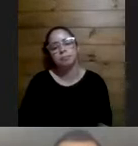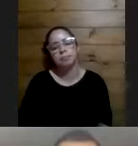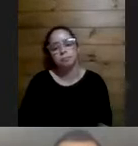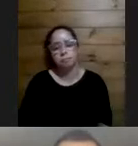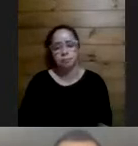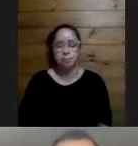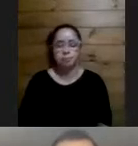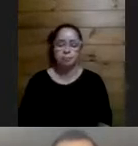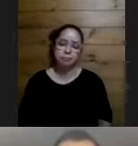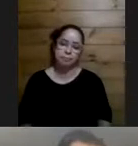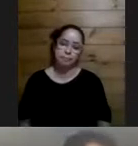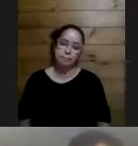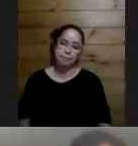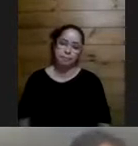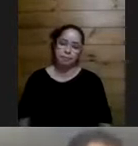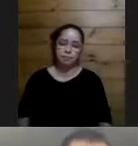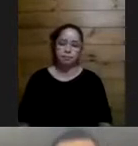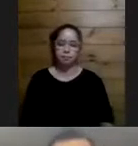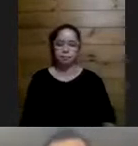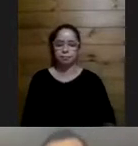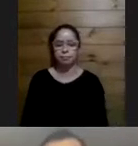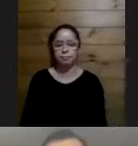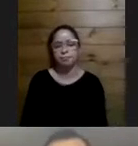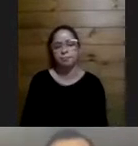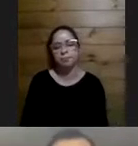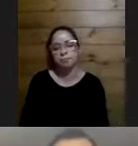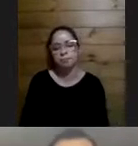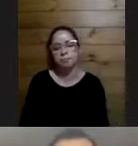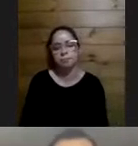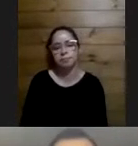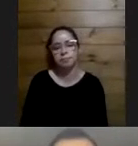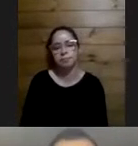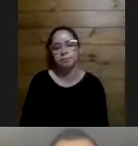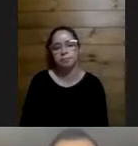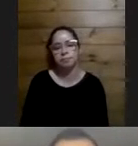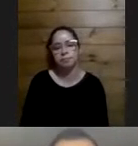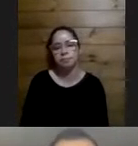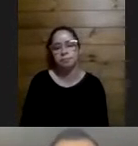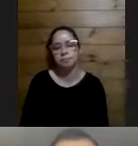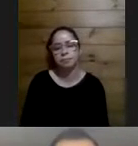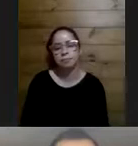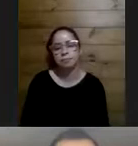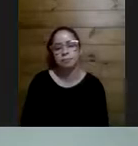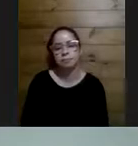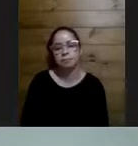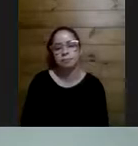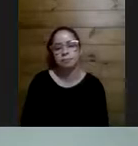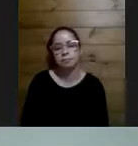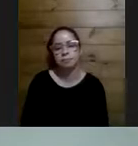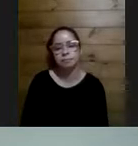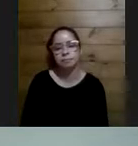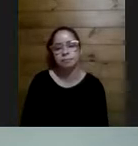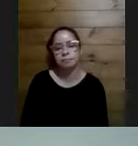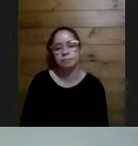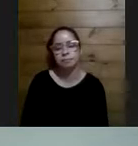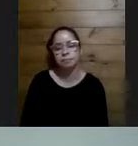aos novos colegas, as novas colegas que hoje são investidas dessa relevante função, esse munus público